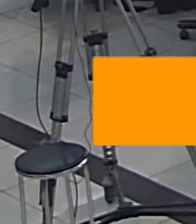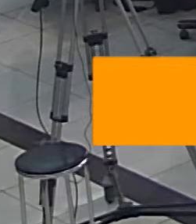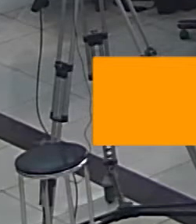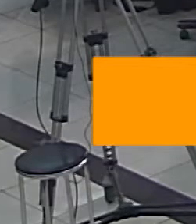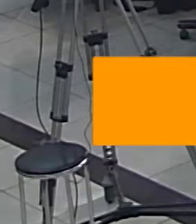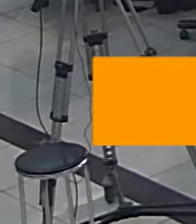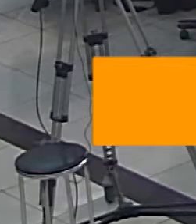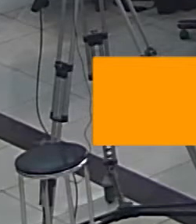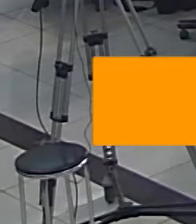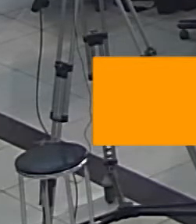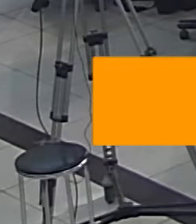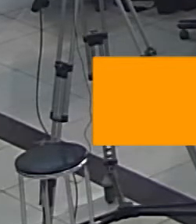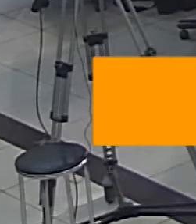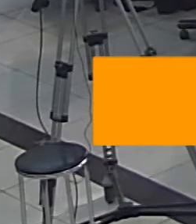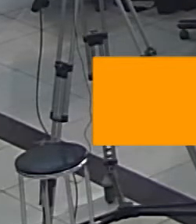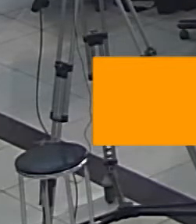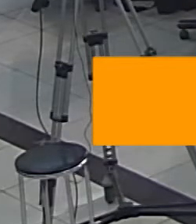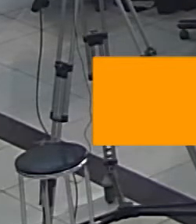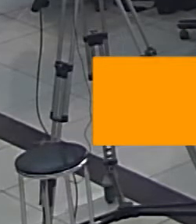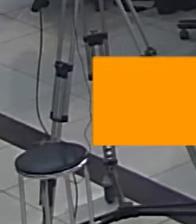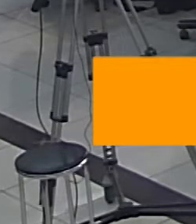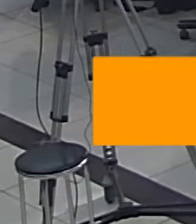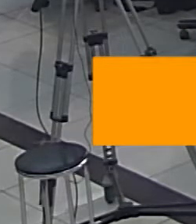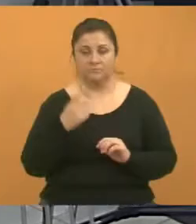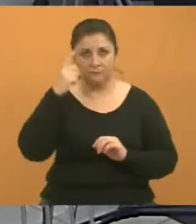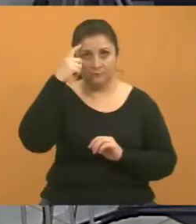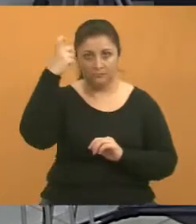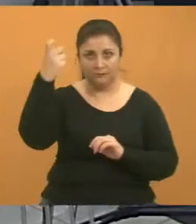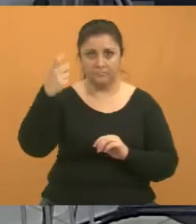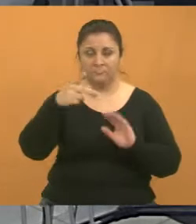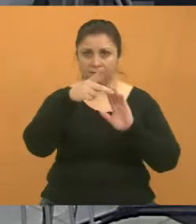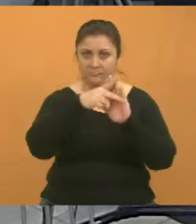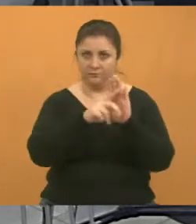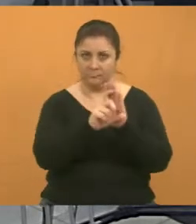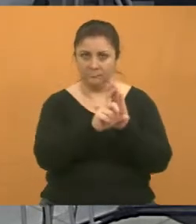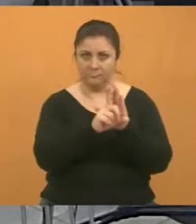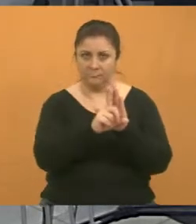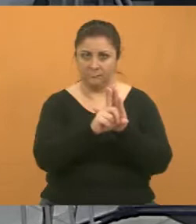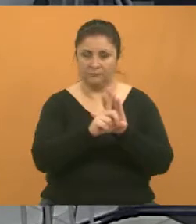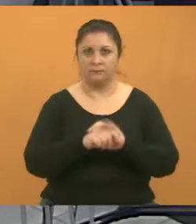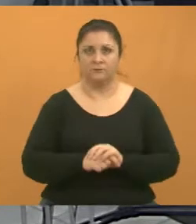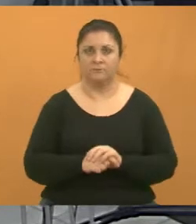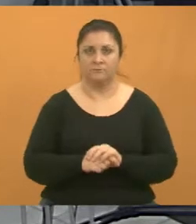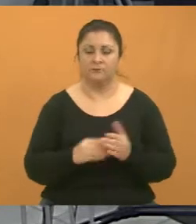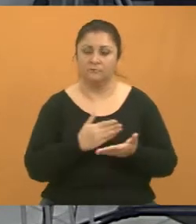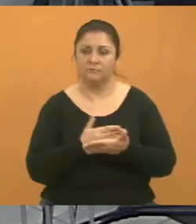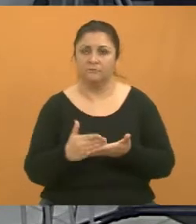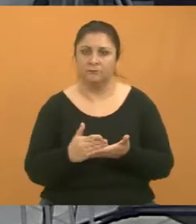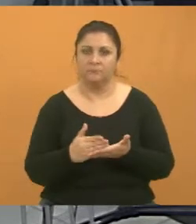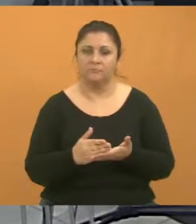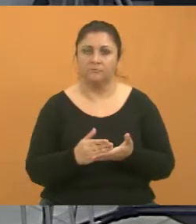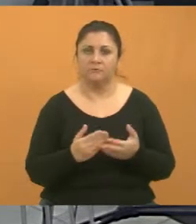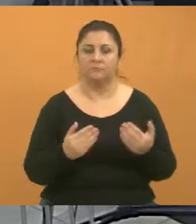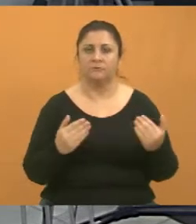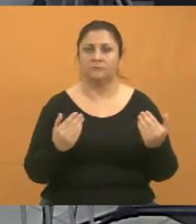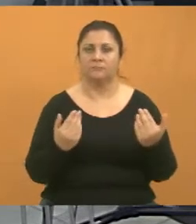Bom dia a todos. Bom, a ideia desse projeto de lei surgiu através da Lei Municipal